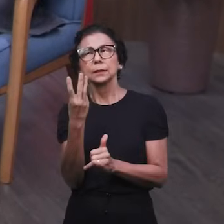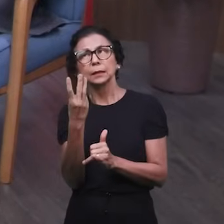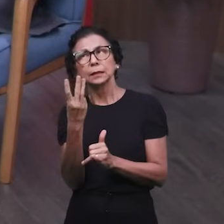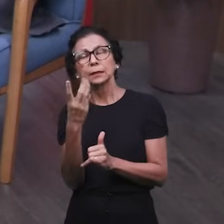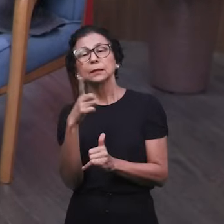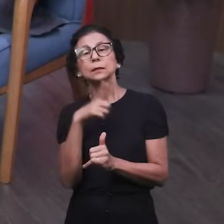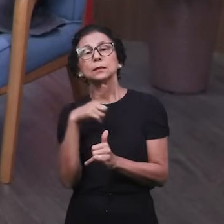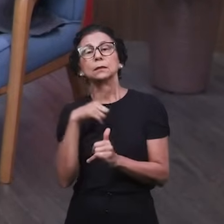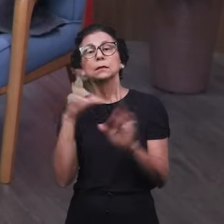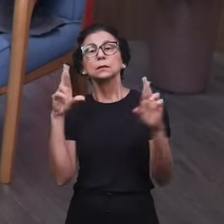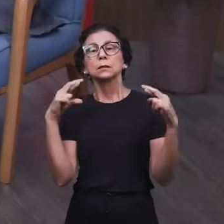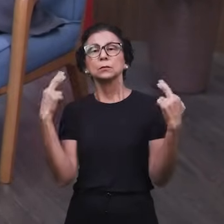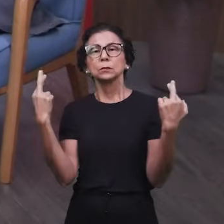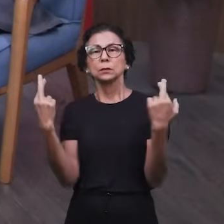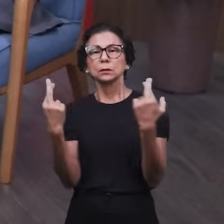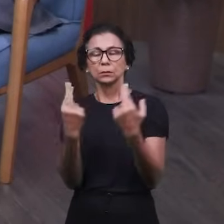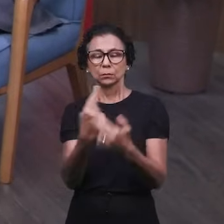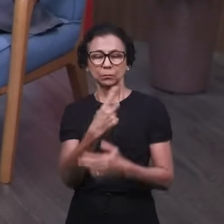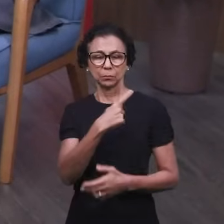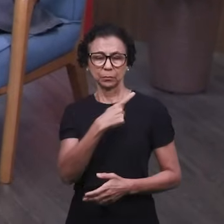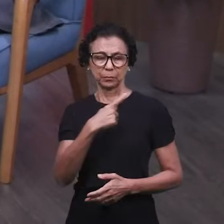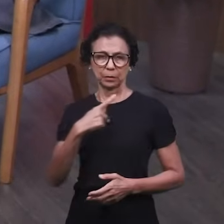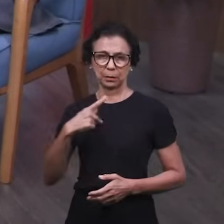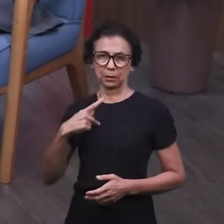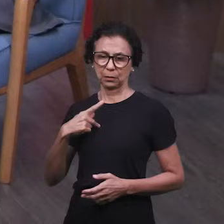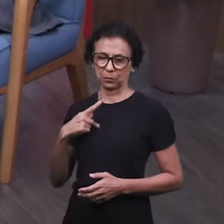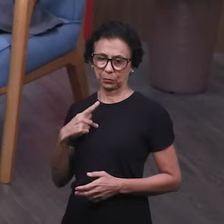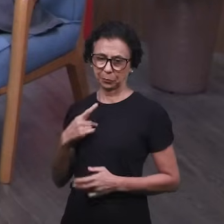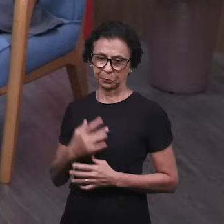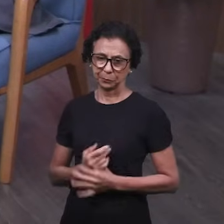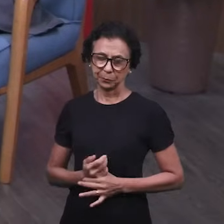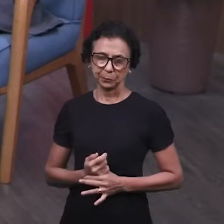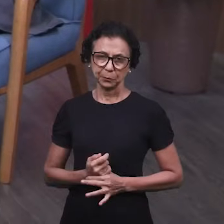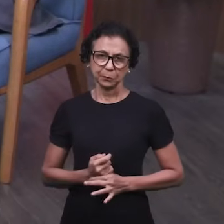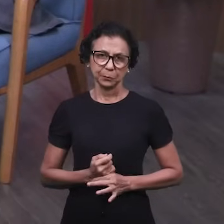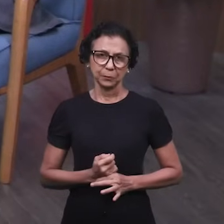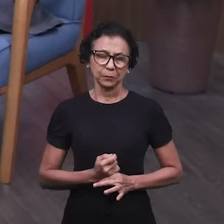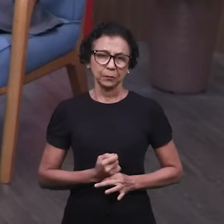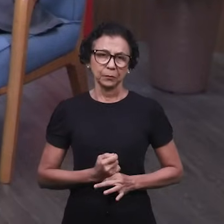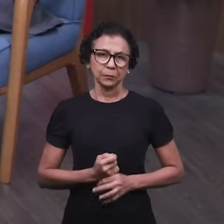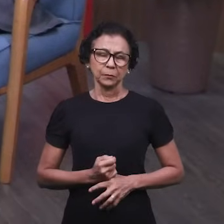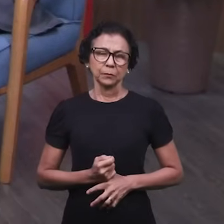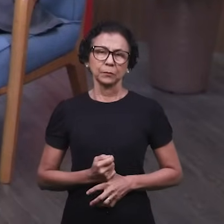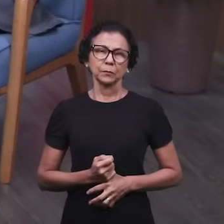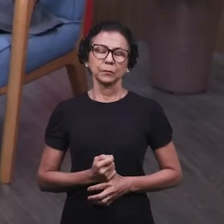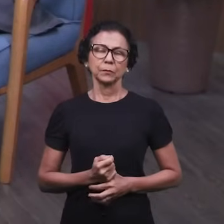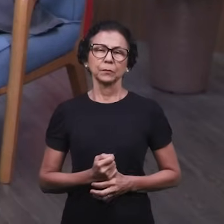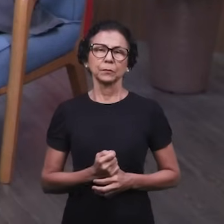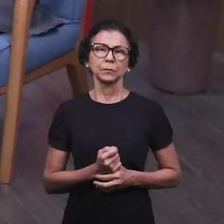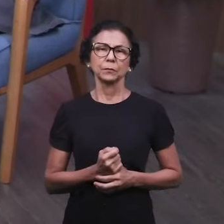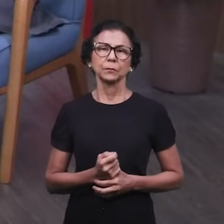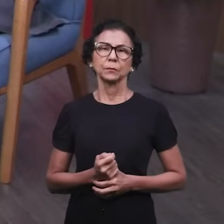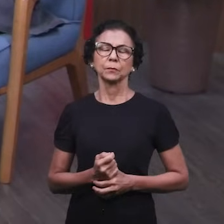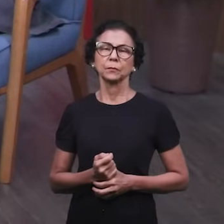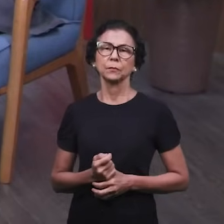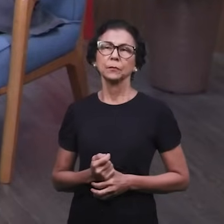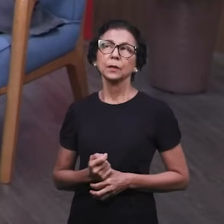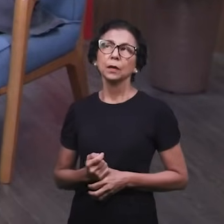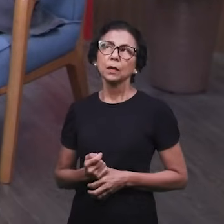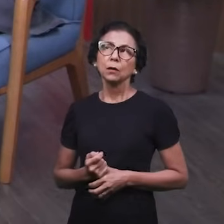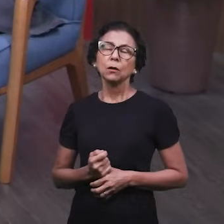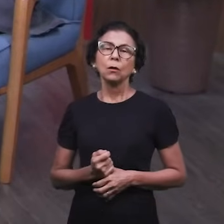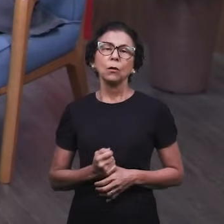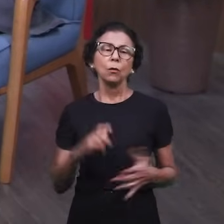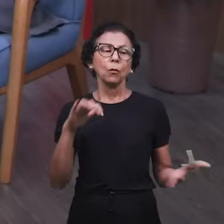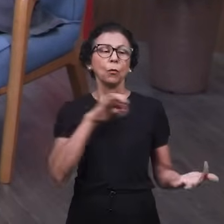pastores. E a expressão que resume uma leitura que nós fazemos do